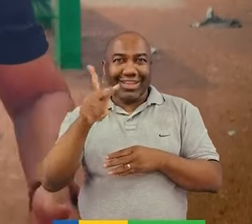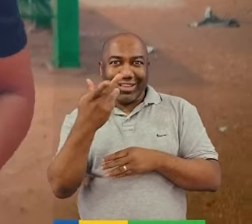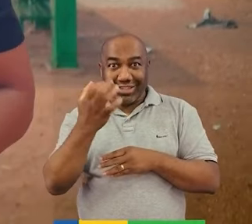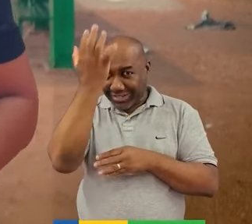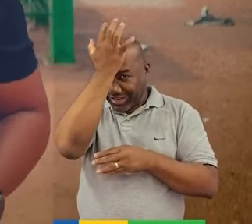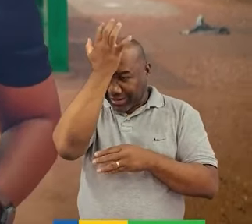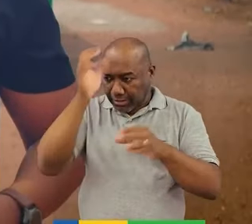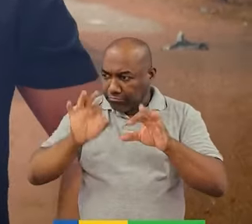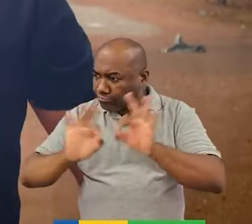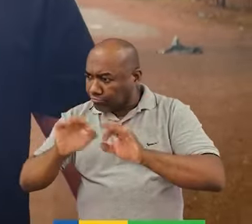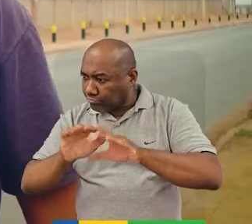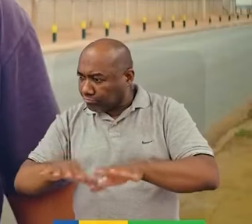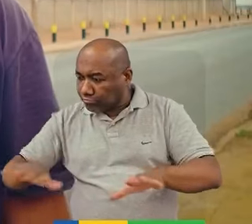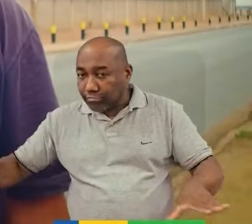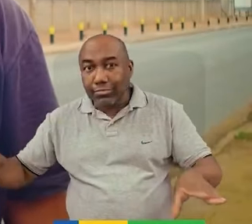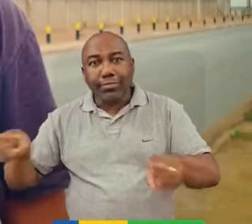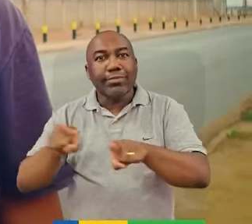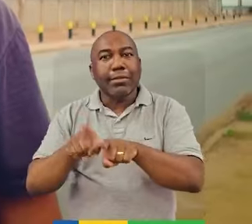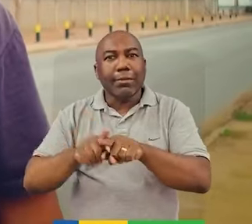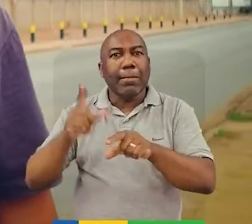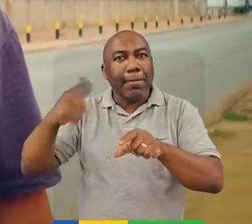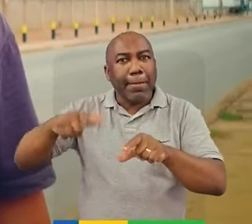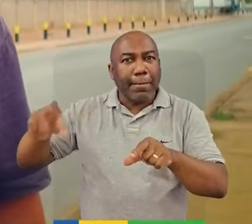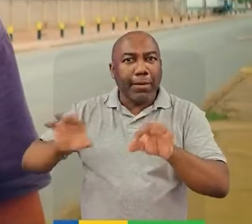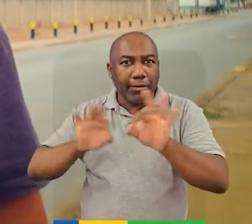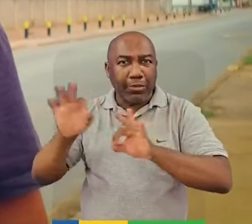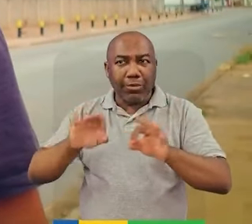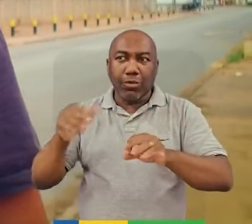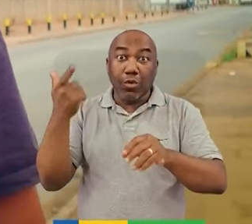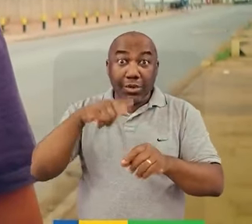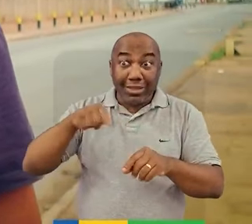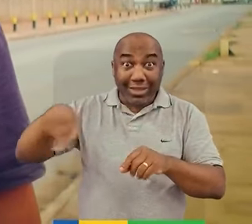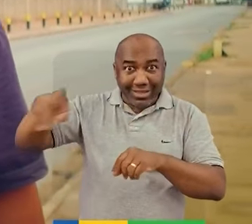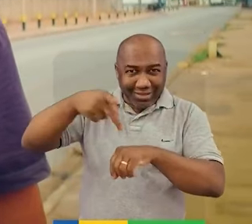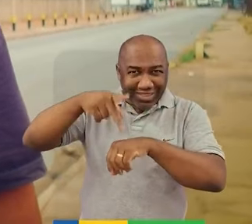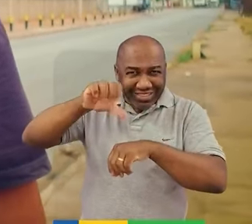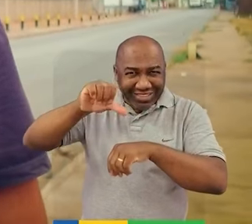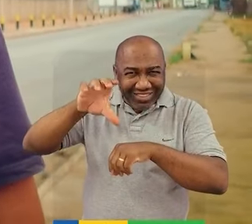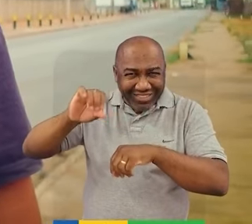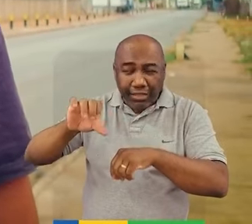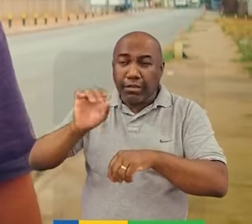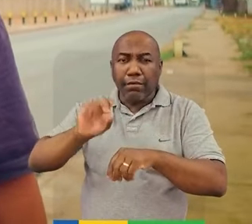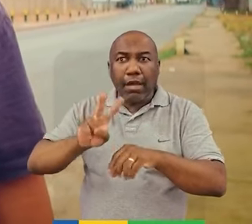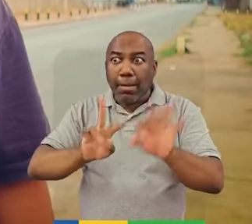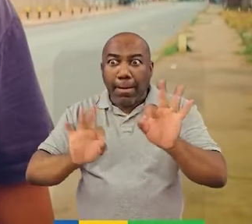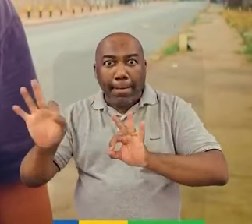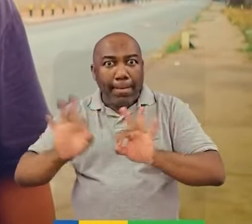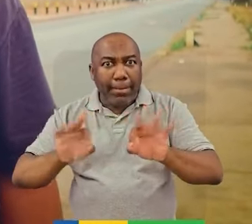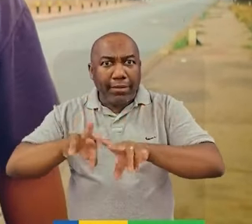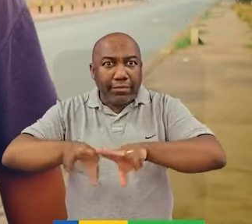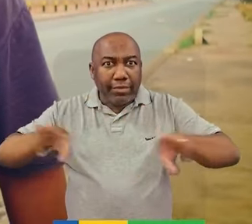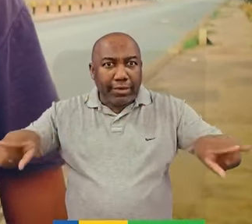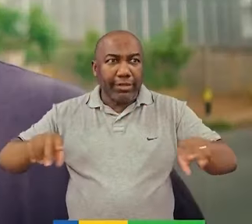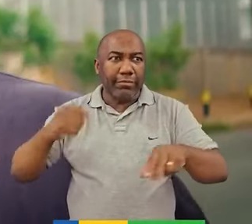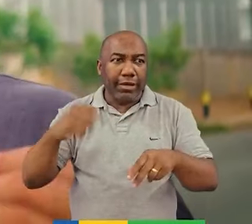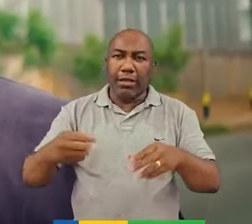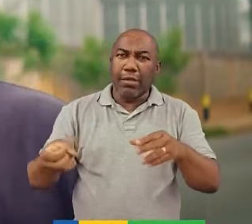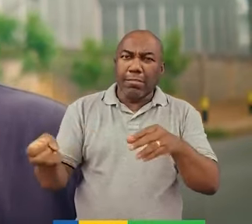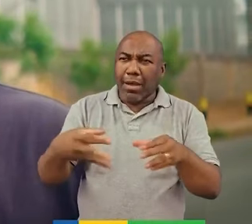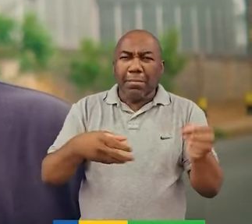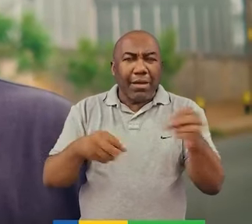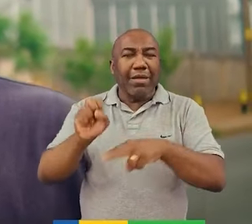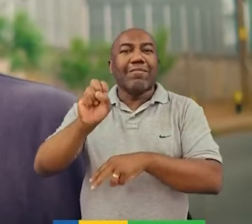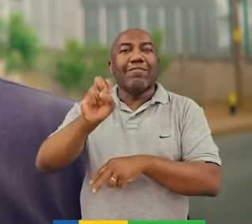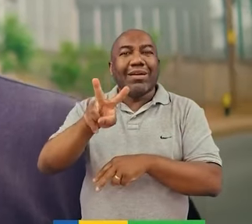quem precisa trabalhar e cuidar dos filhos. E tem mais, com a criação de uma ZPE no Distrito Industrial, os problemas de desemprego serão passados.